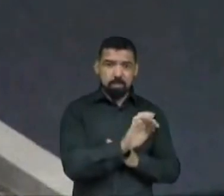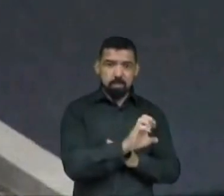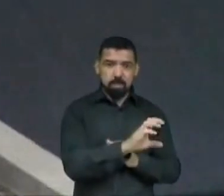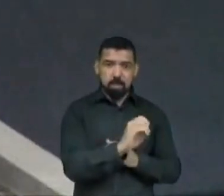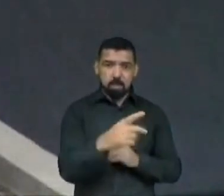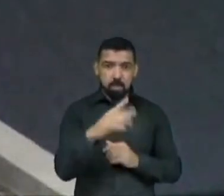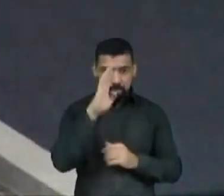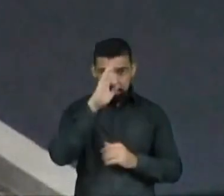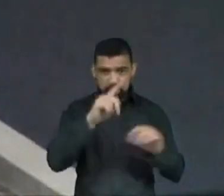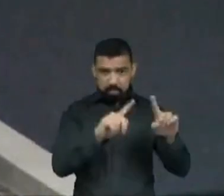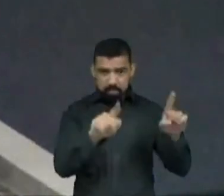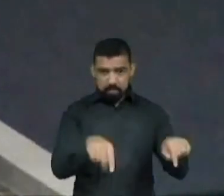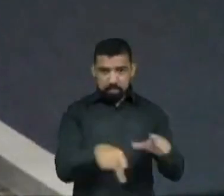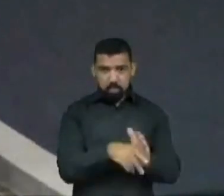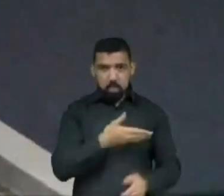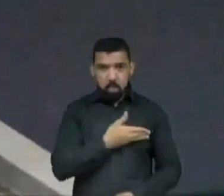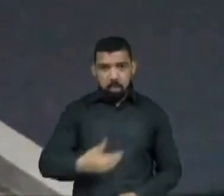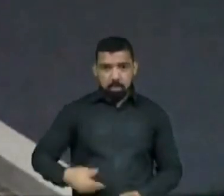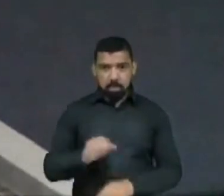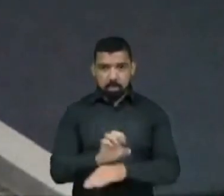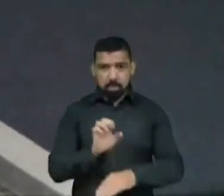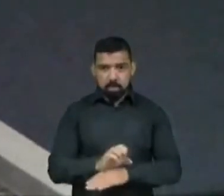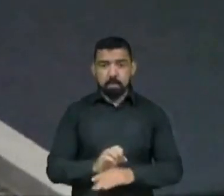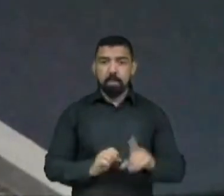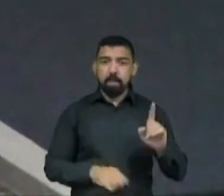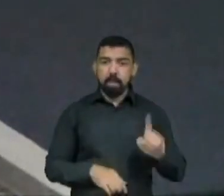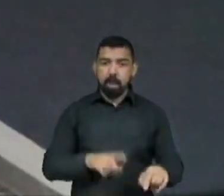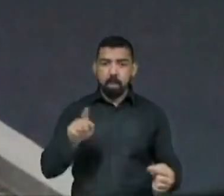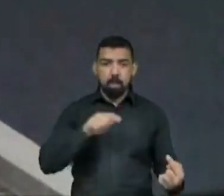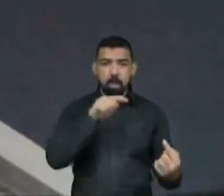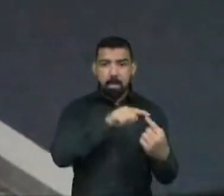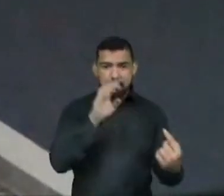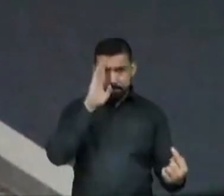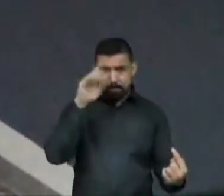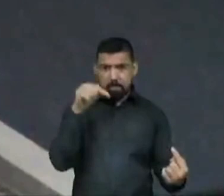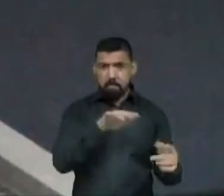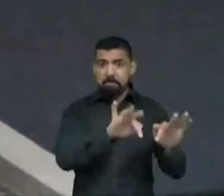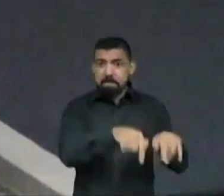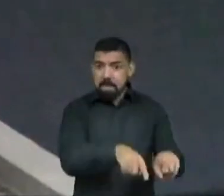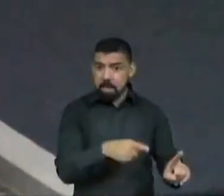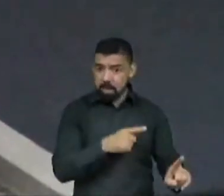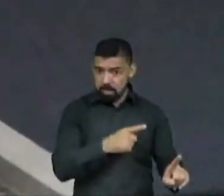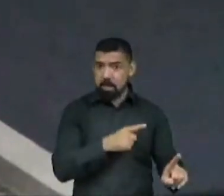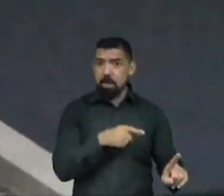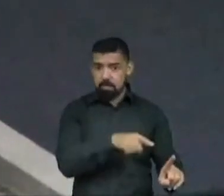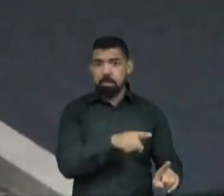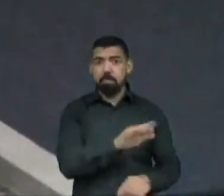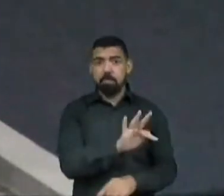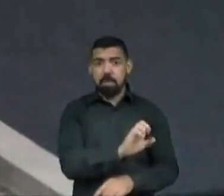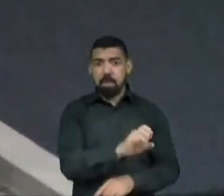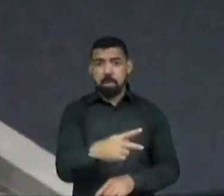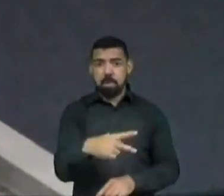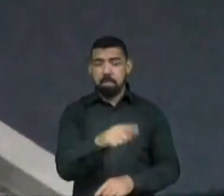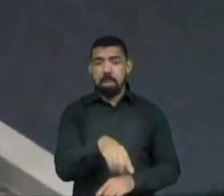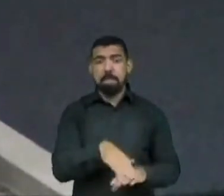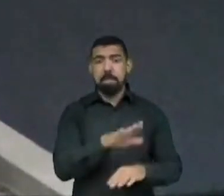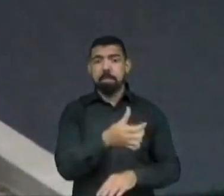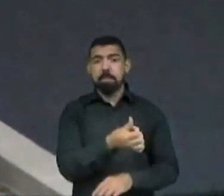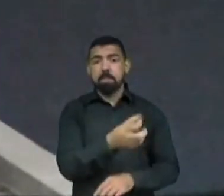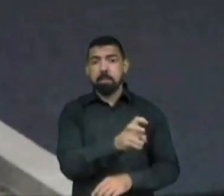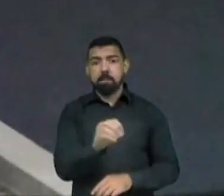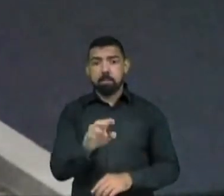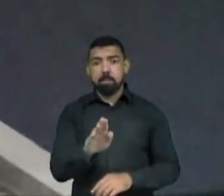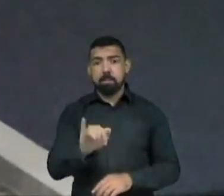do estado lançou de combate à fome, seriam o objetivo finalístico do FECOP. São mais de 650